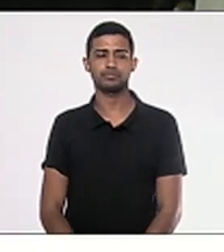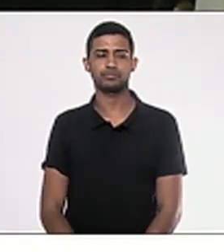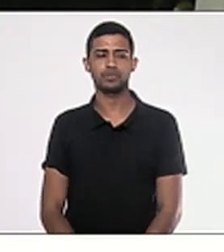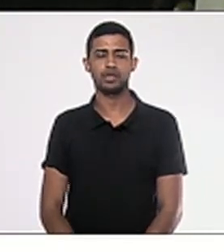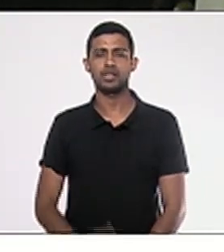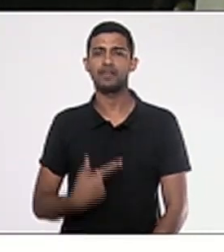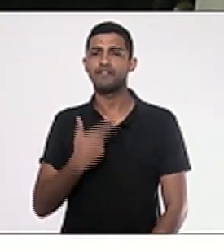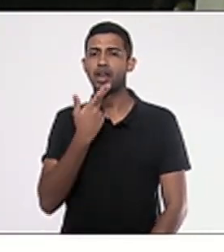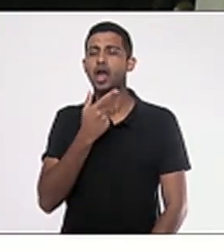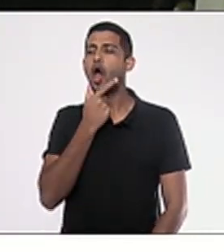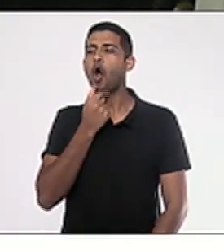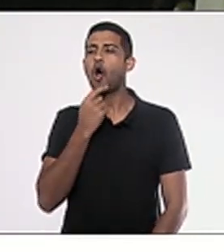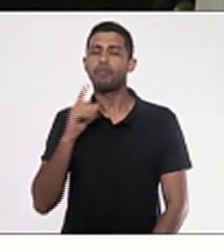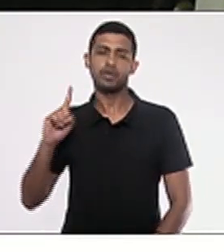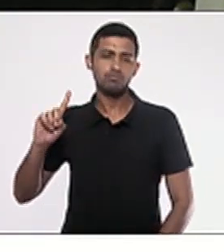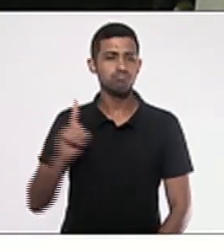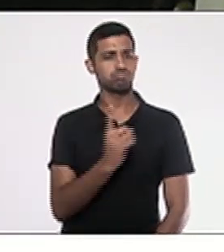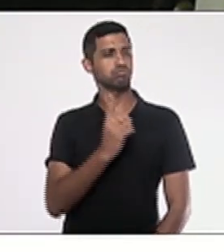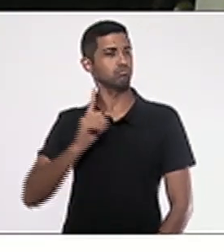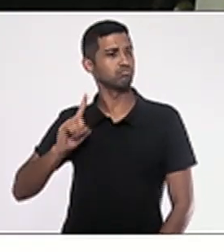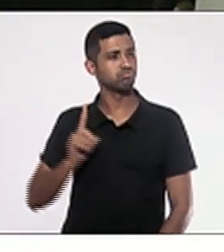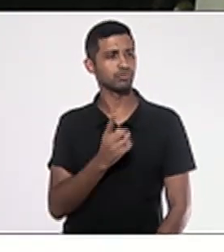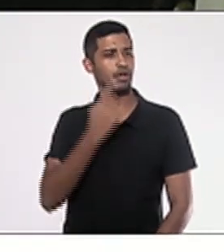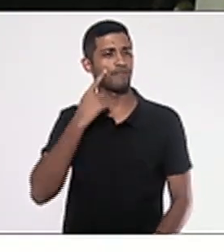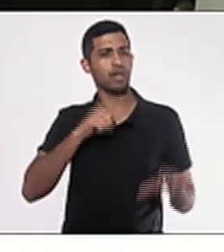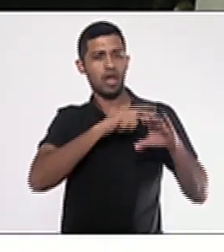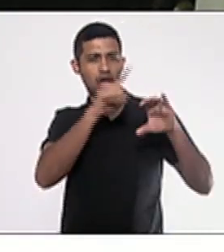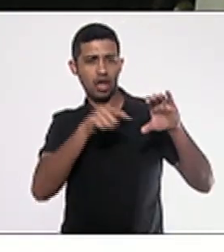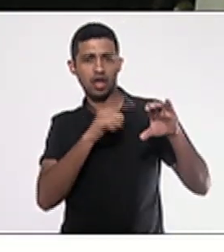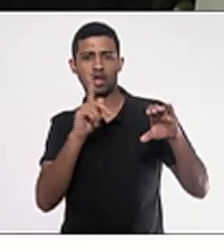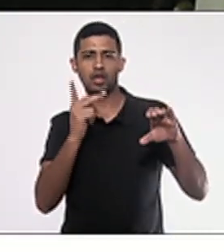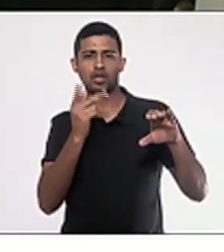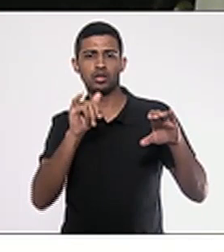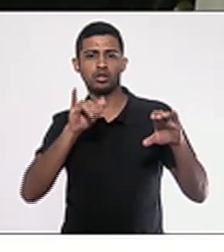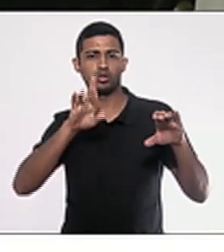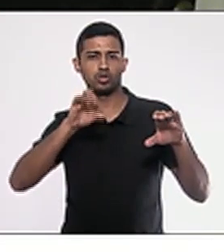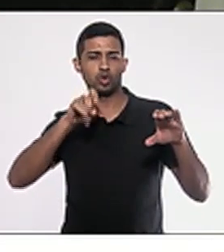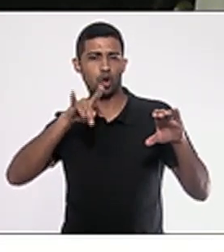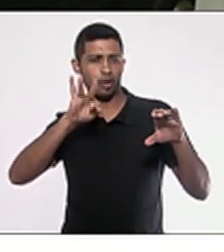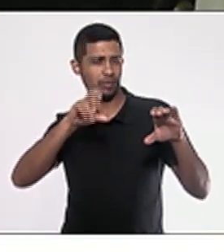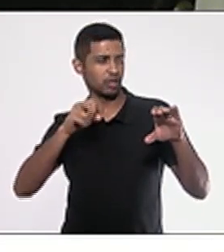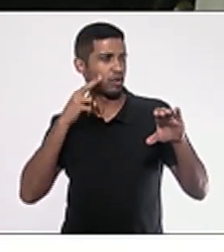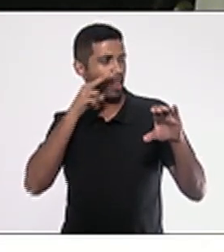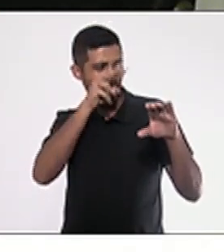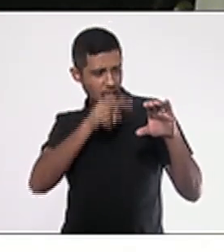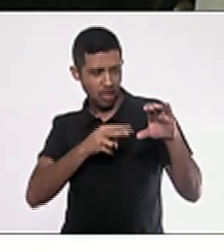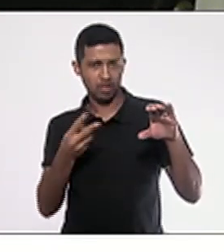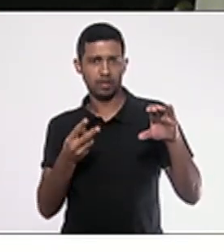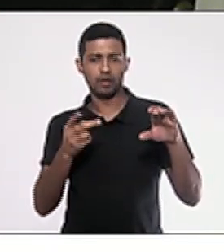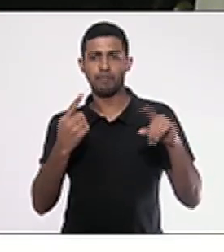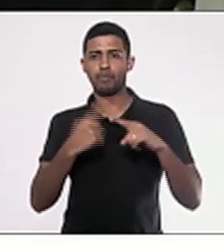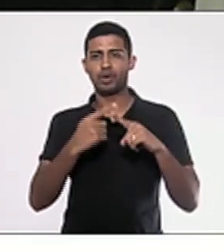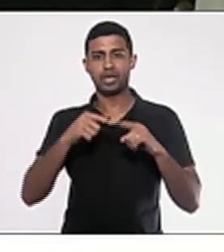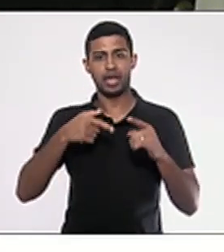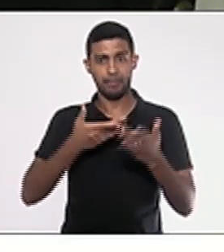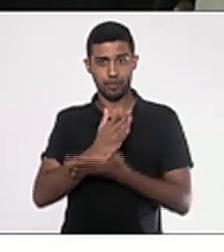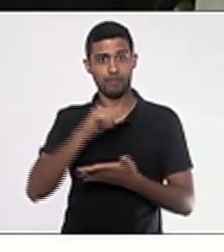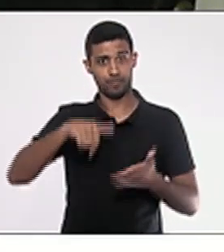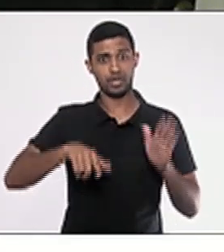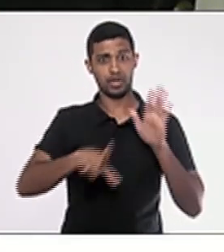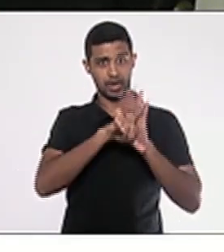do leiturista? Porque a gente aprovou uma lei dessa casa, salvo engano, da